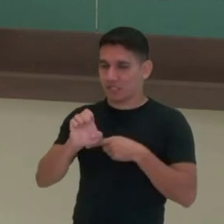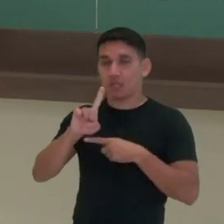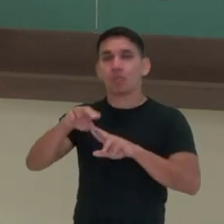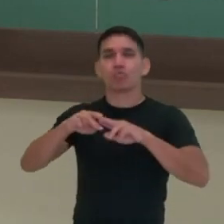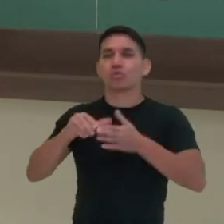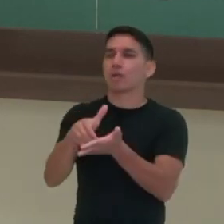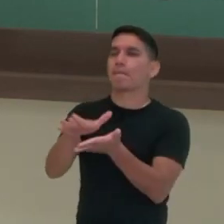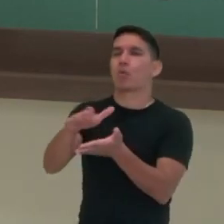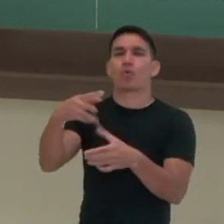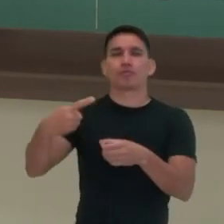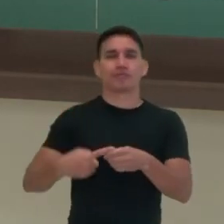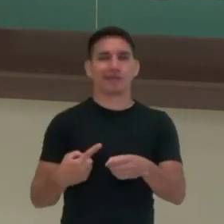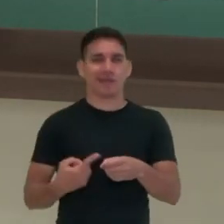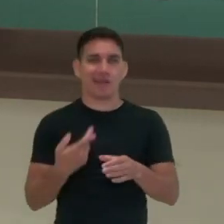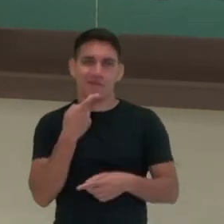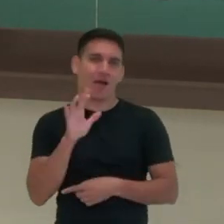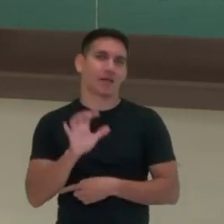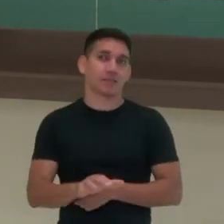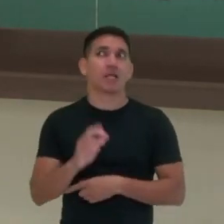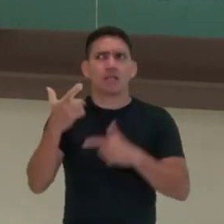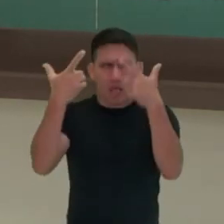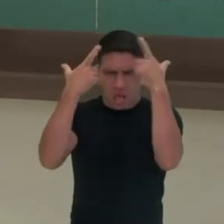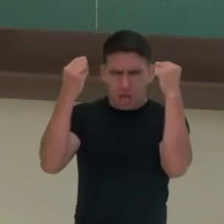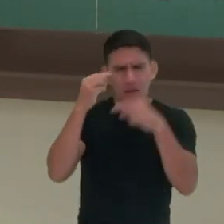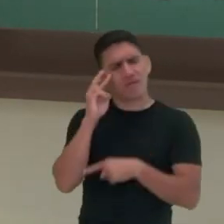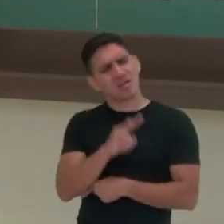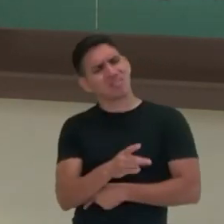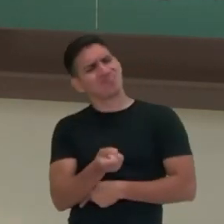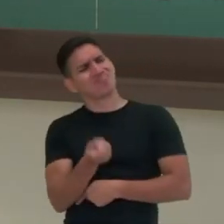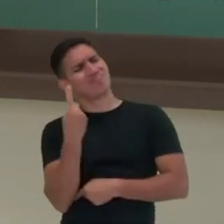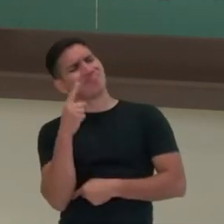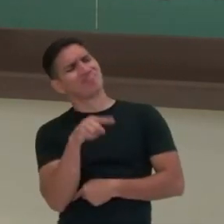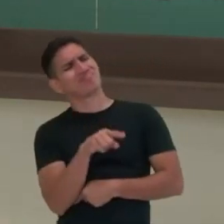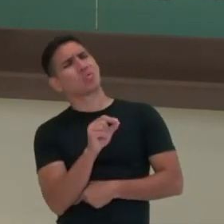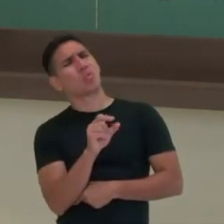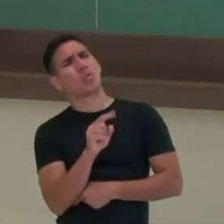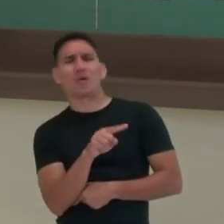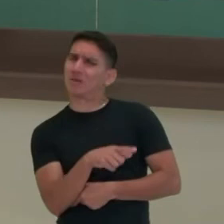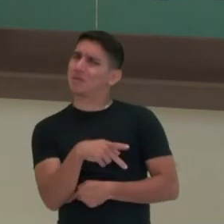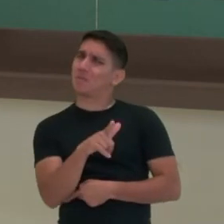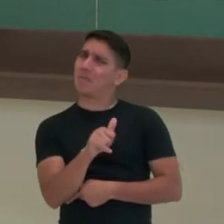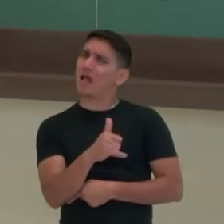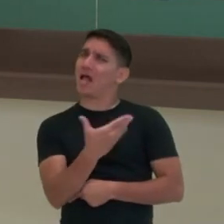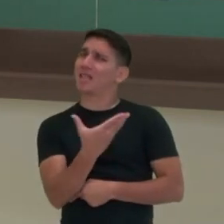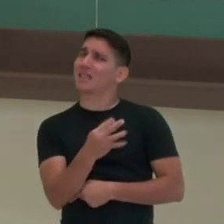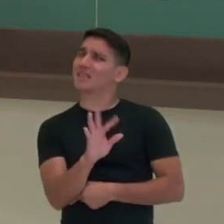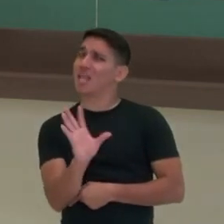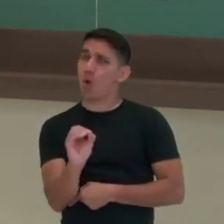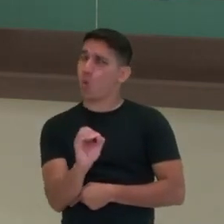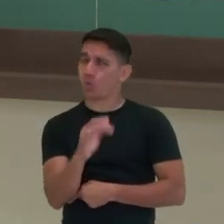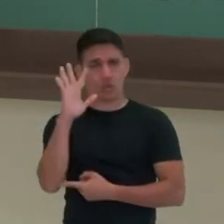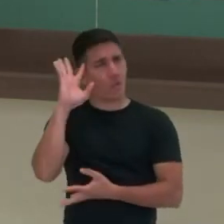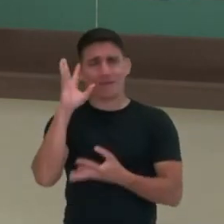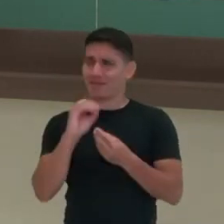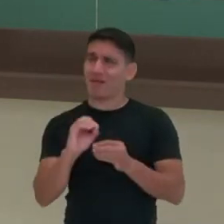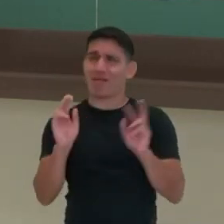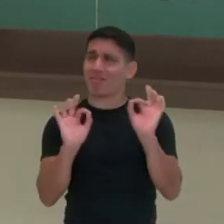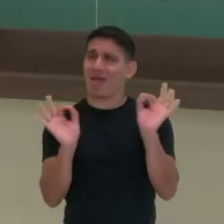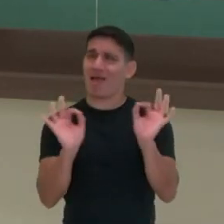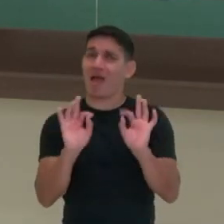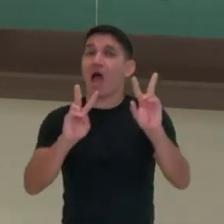expulso da cidade. O Baumgarten vai olhar essa teoria e falar assim, olha, o Platão não entendeu nada sobre